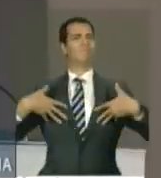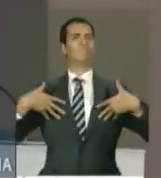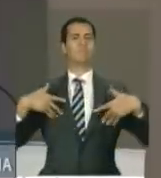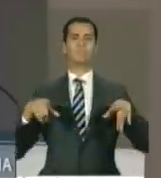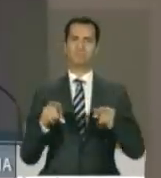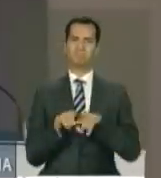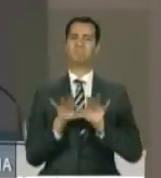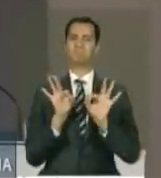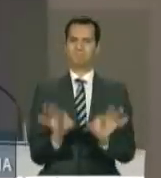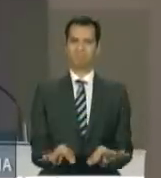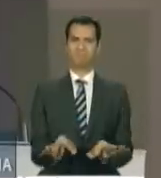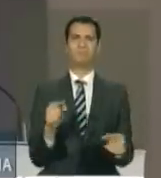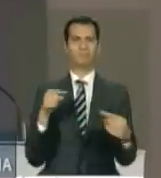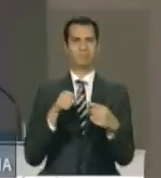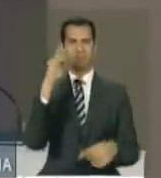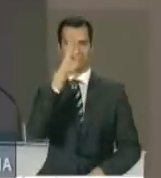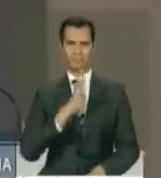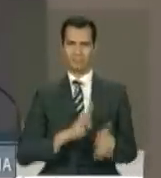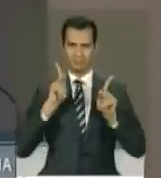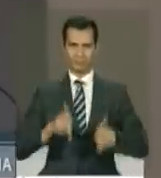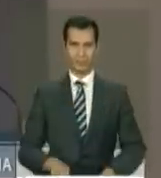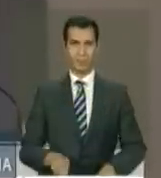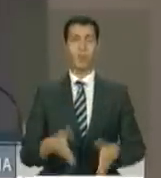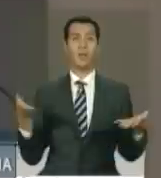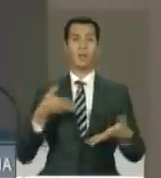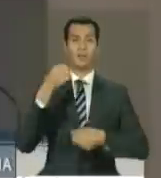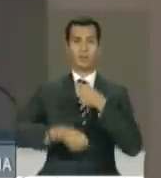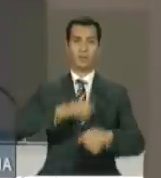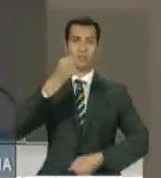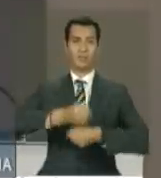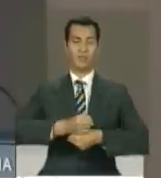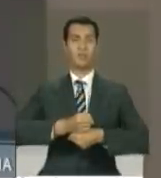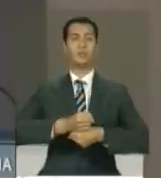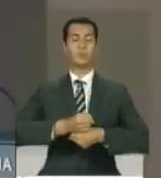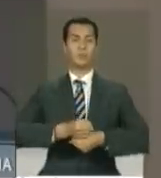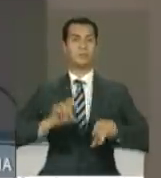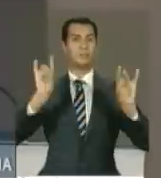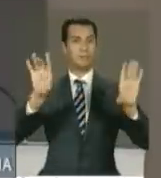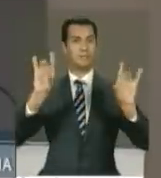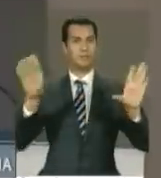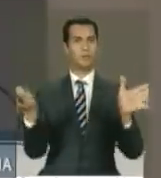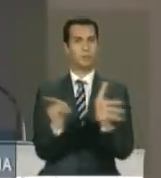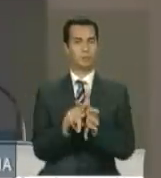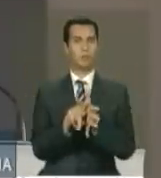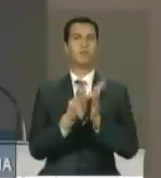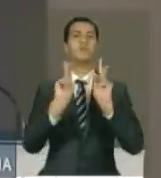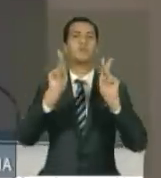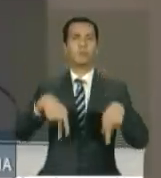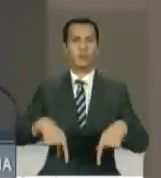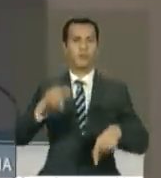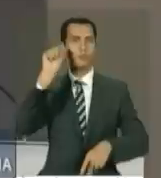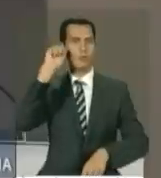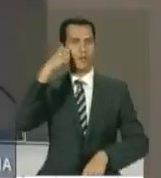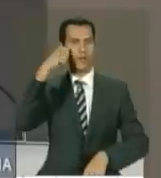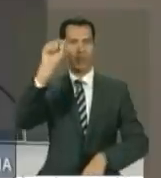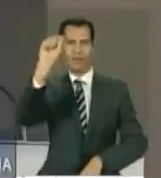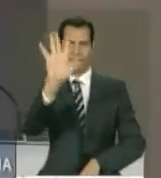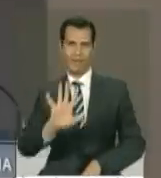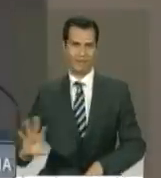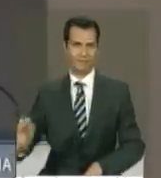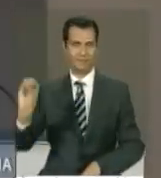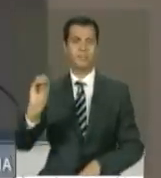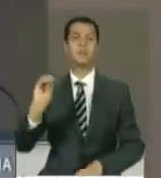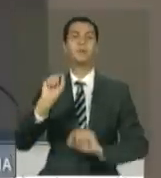ano, o Ano Internacional dos Povos Afrodescendentes, ressalto a contribuição